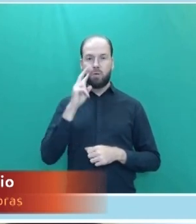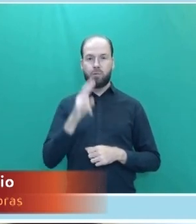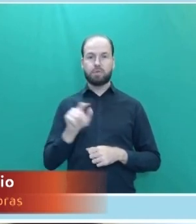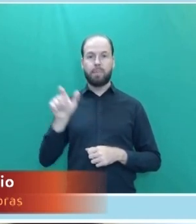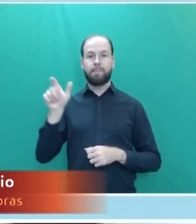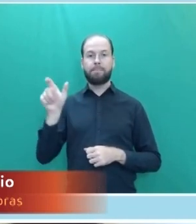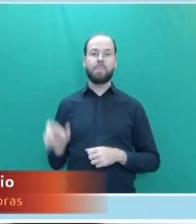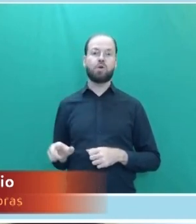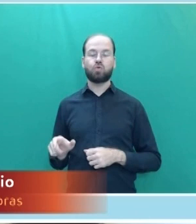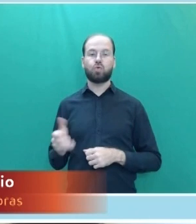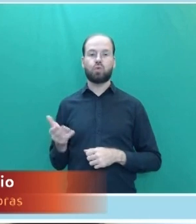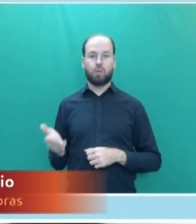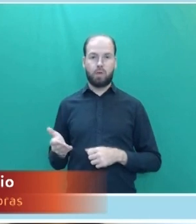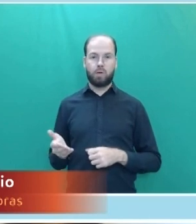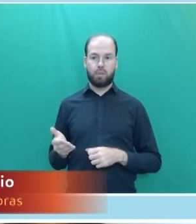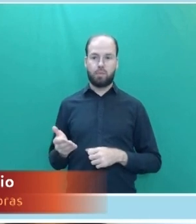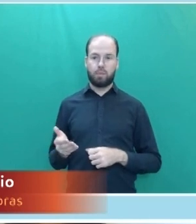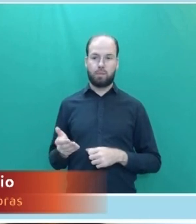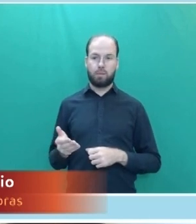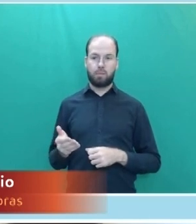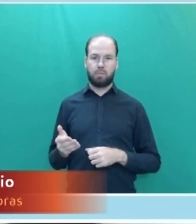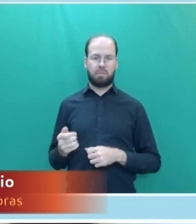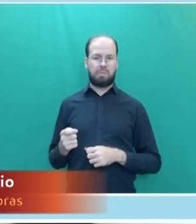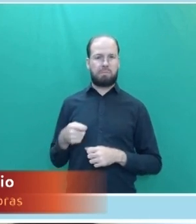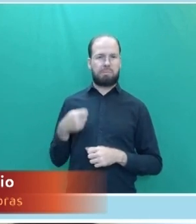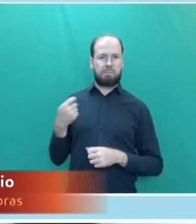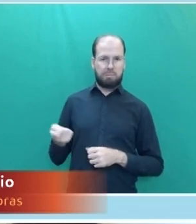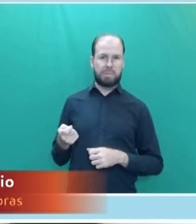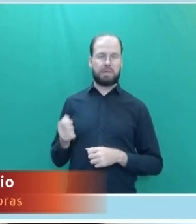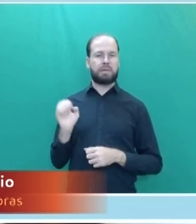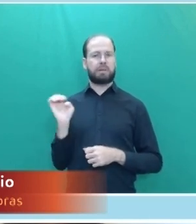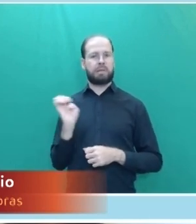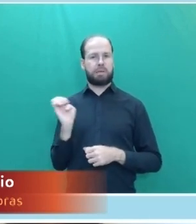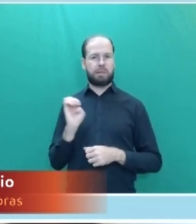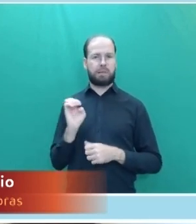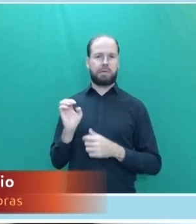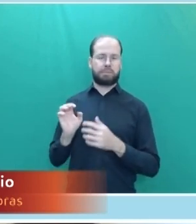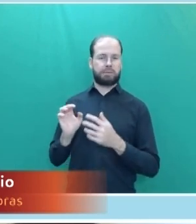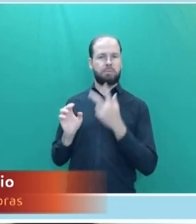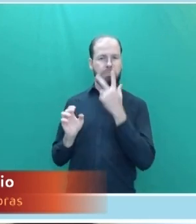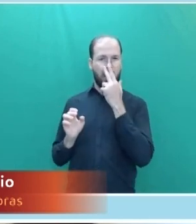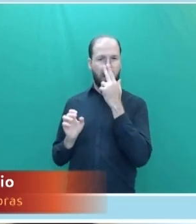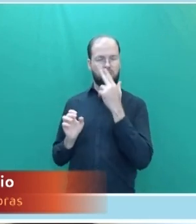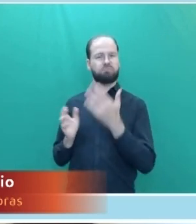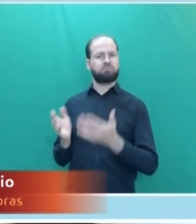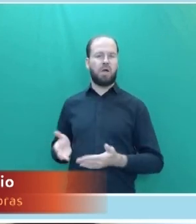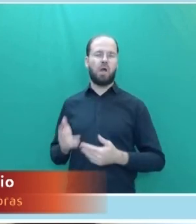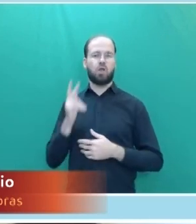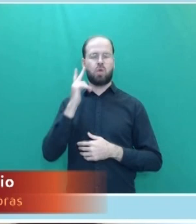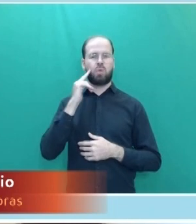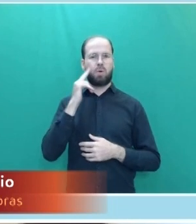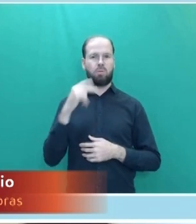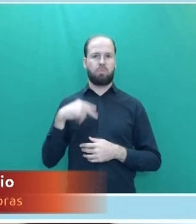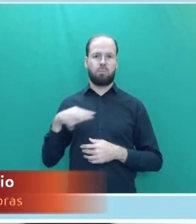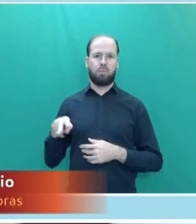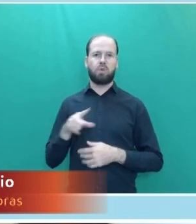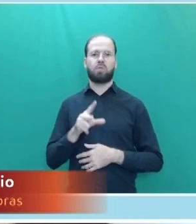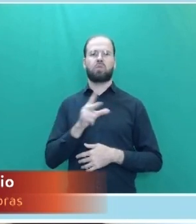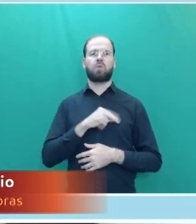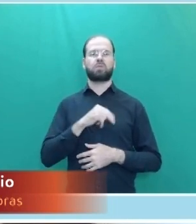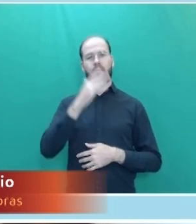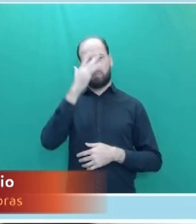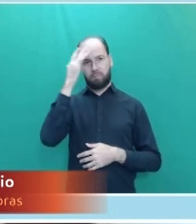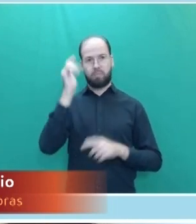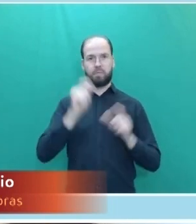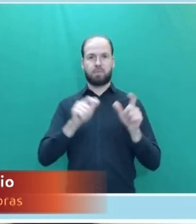personagem muito caricato, por exemplo, né, e isso é muito comum, eu fico, nossa, é assim que as pessoas vão ver